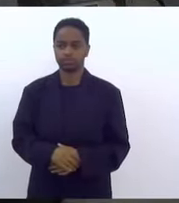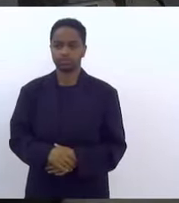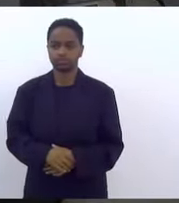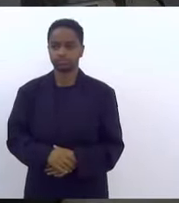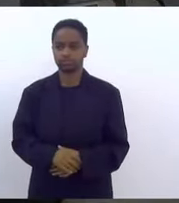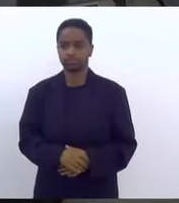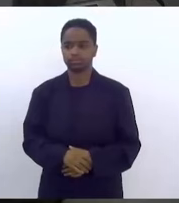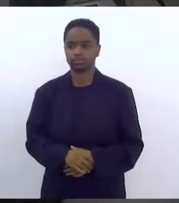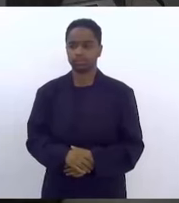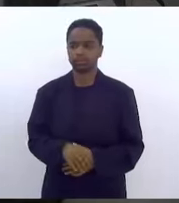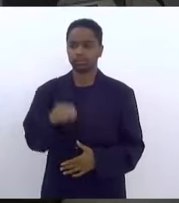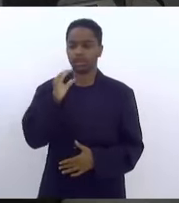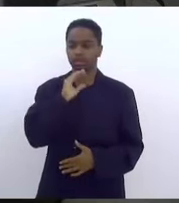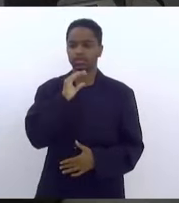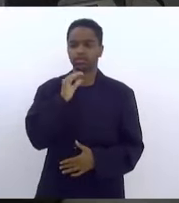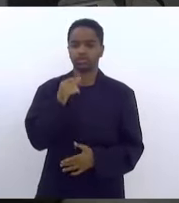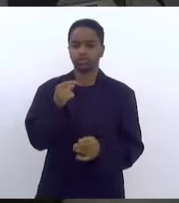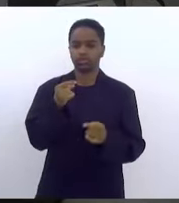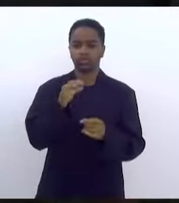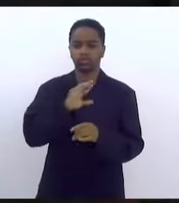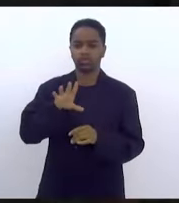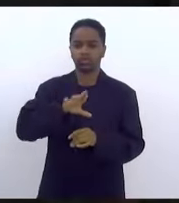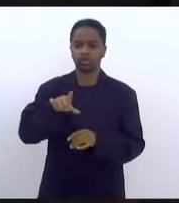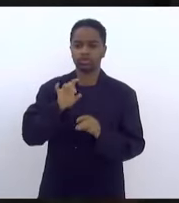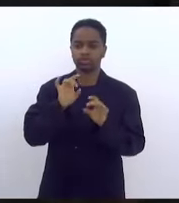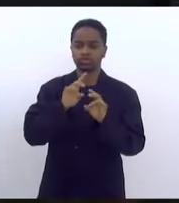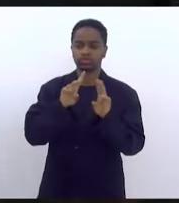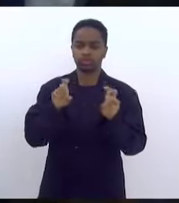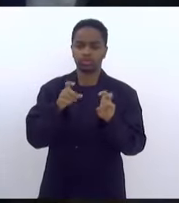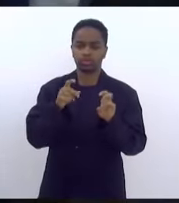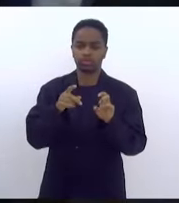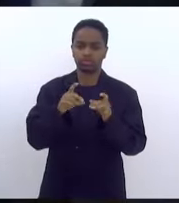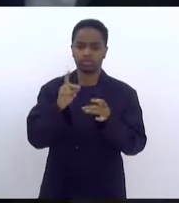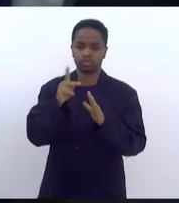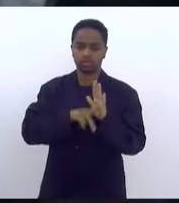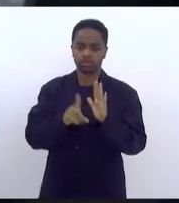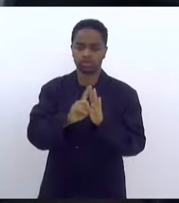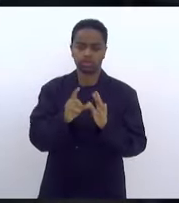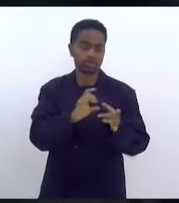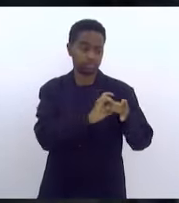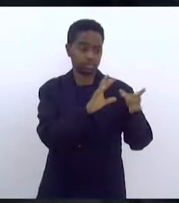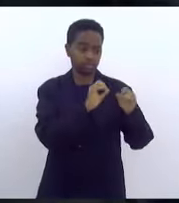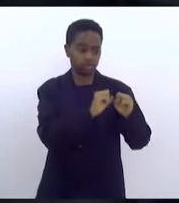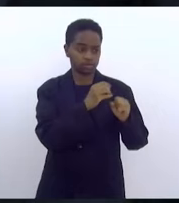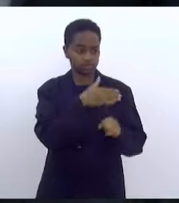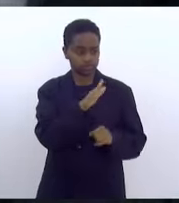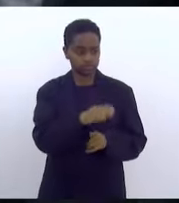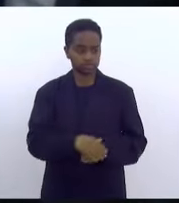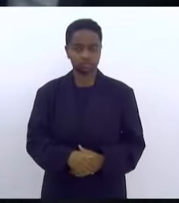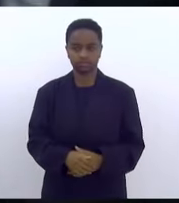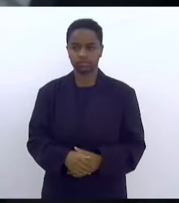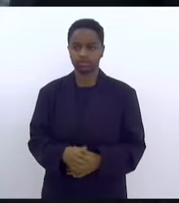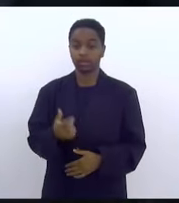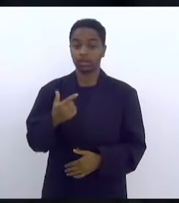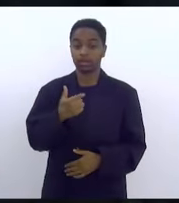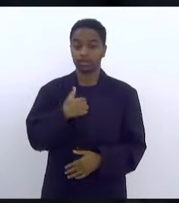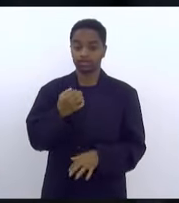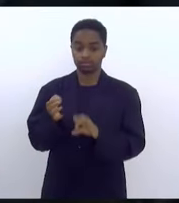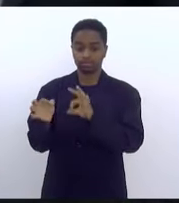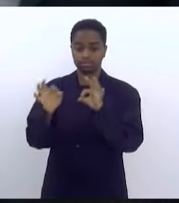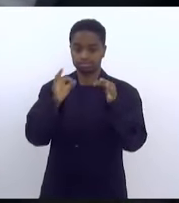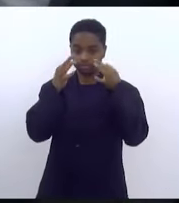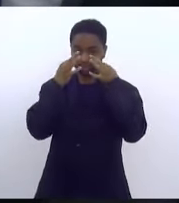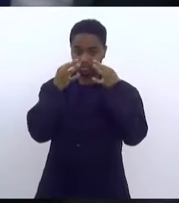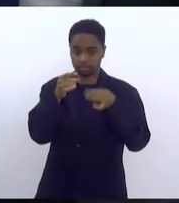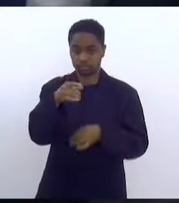É só um pela ordem, não tem a ver com o projeto 6, não. À vontade, vai. Senhor presidente, eu escutei atentamente a fala de Vossa Excelência